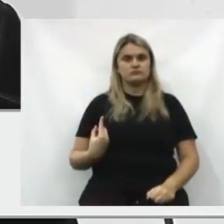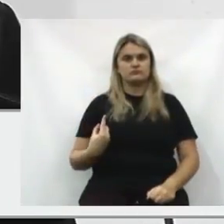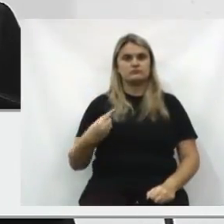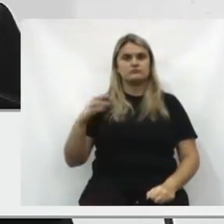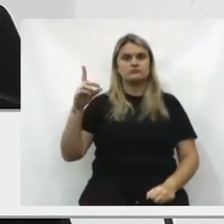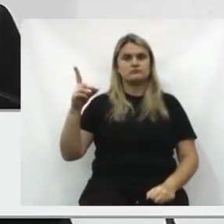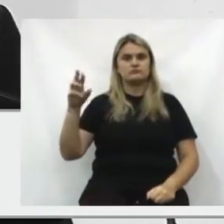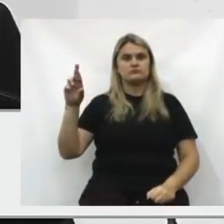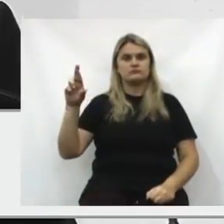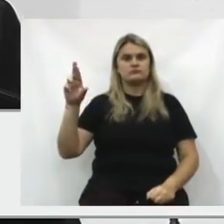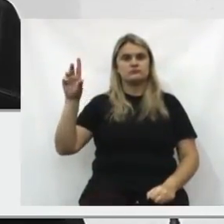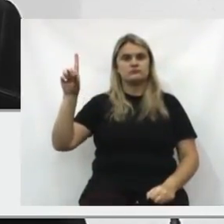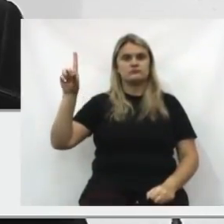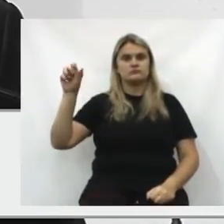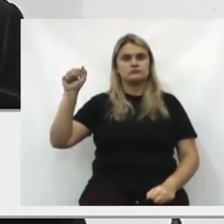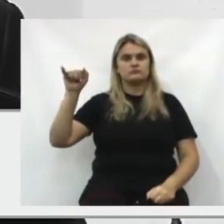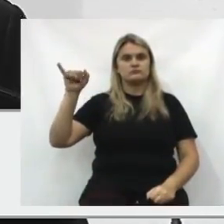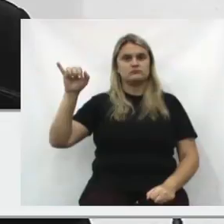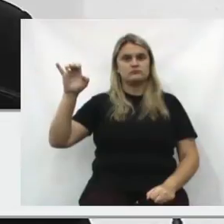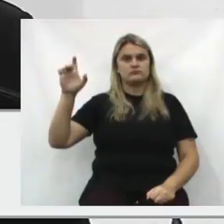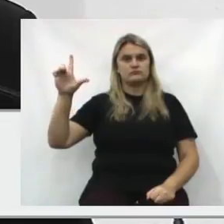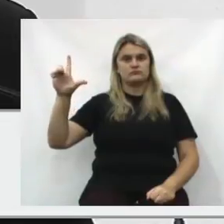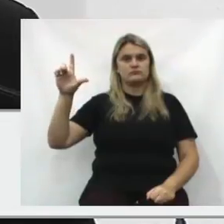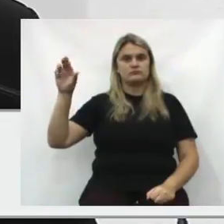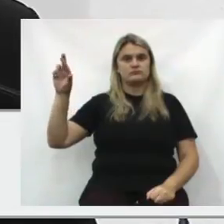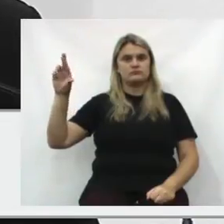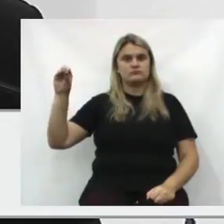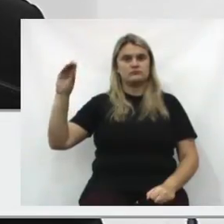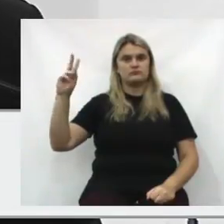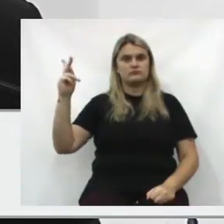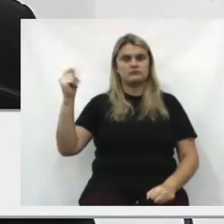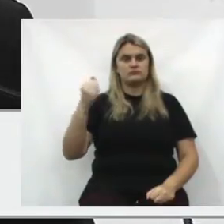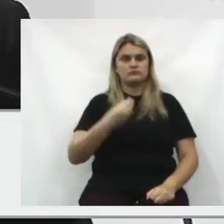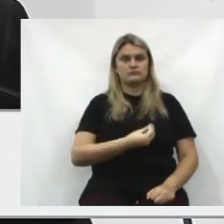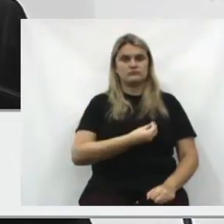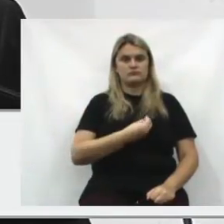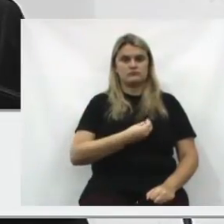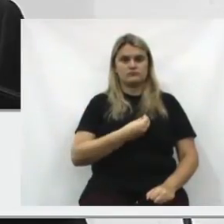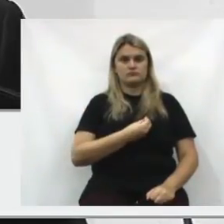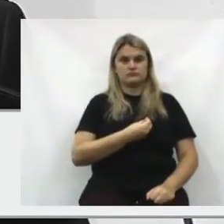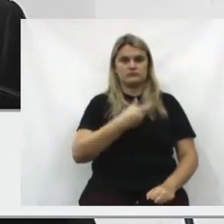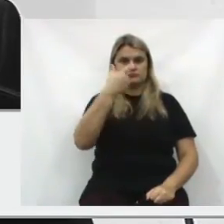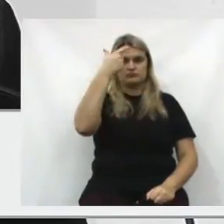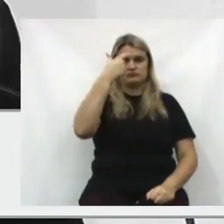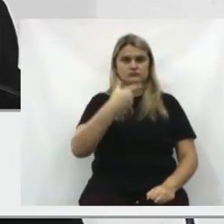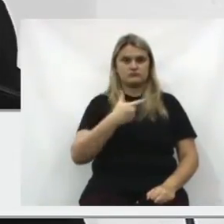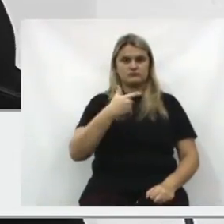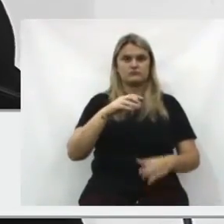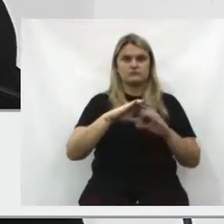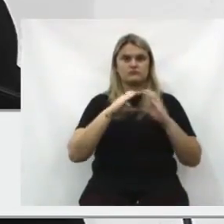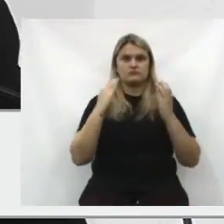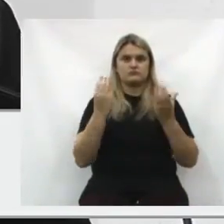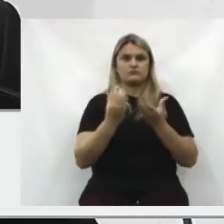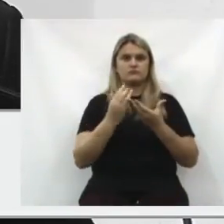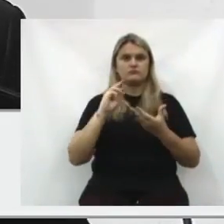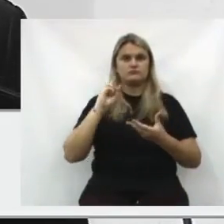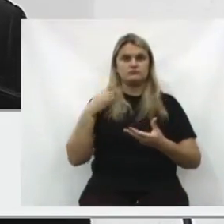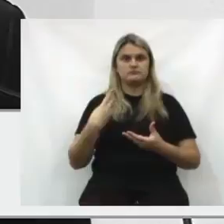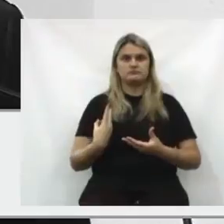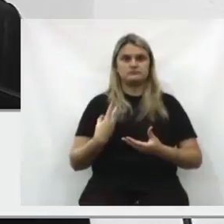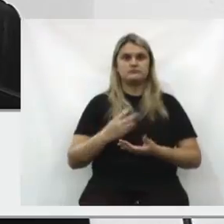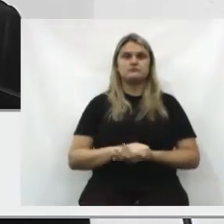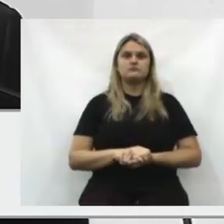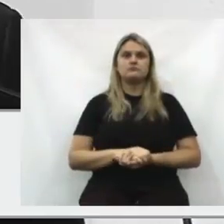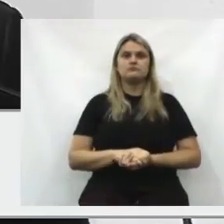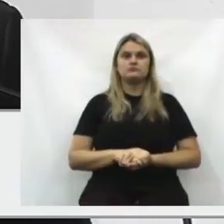o advogado, o doutor Daniel Rocha, onde nós estivemos lá representando a